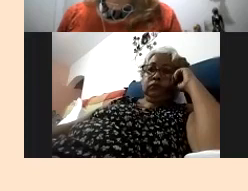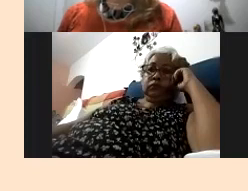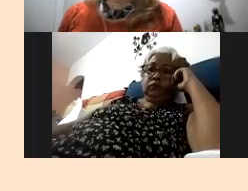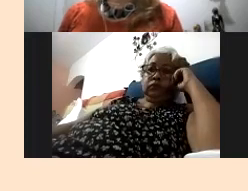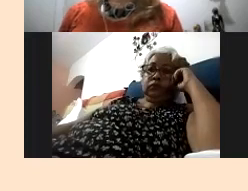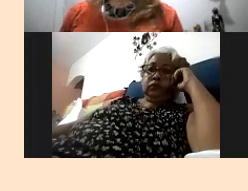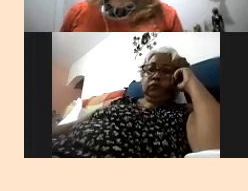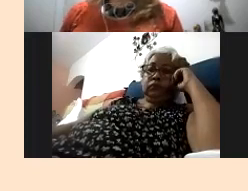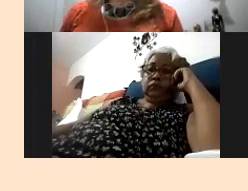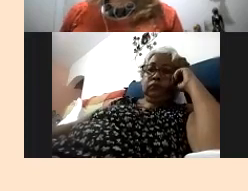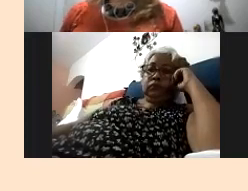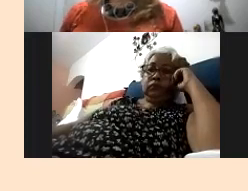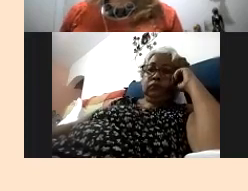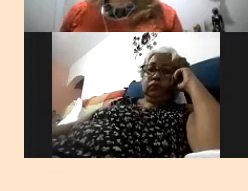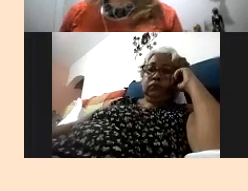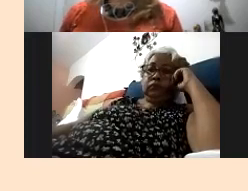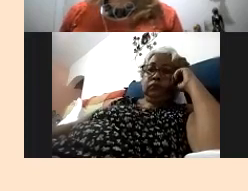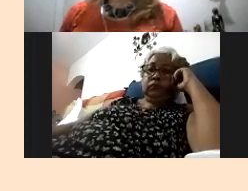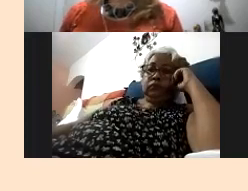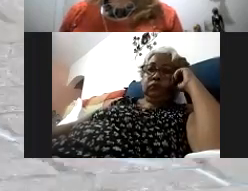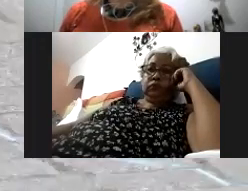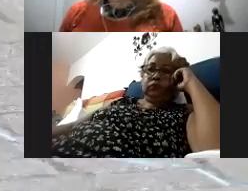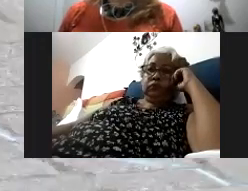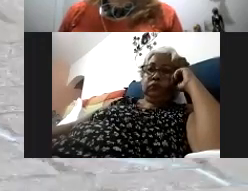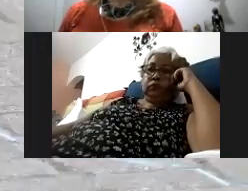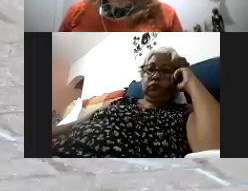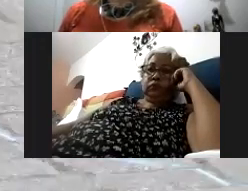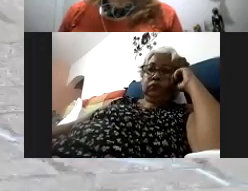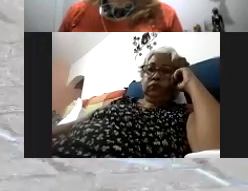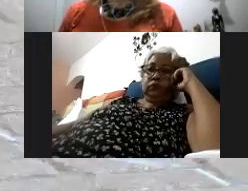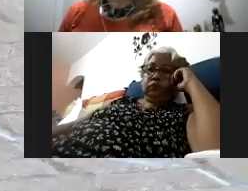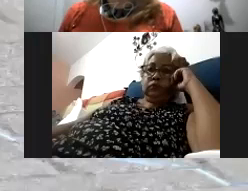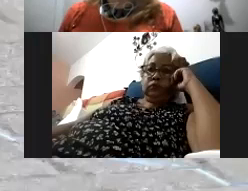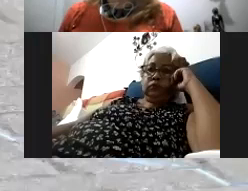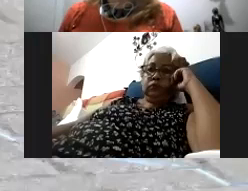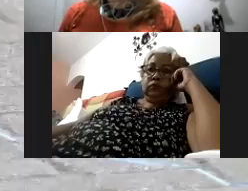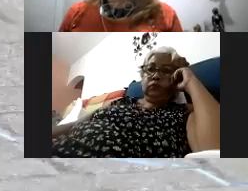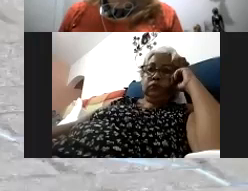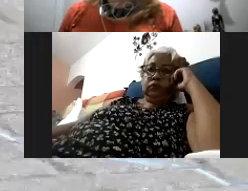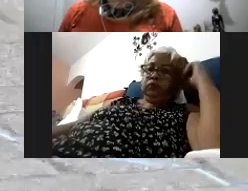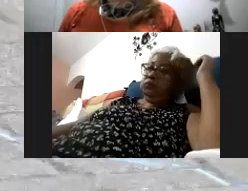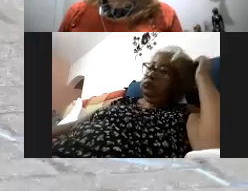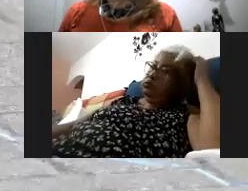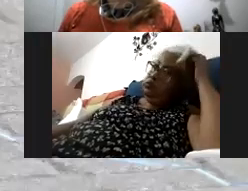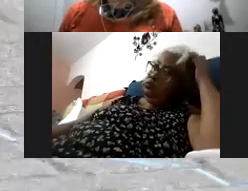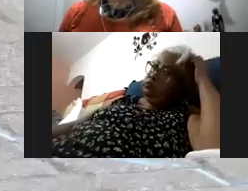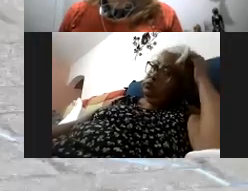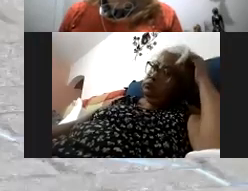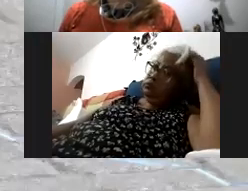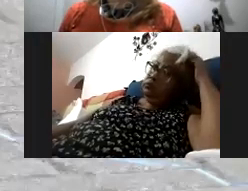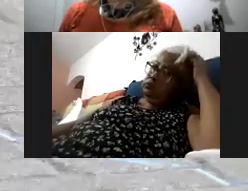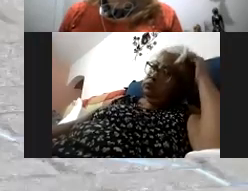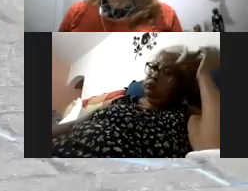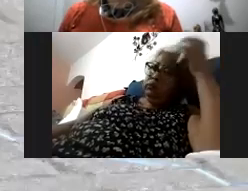sua vida. Então vejam que nós temos algumas justificativas